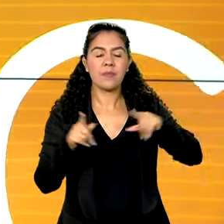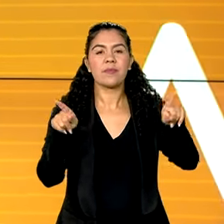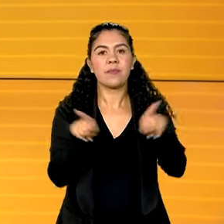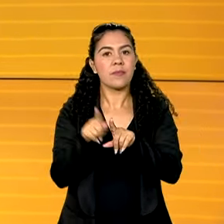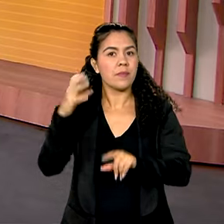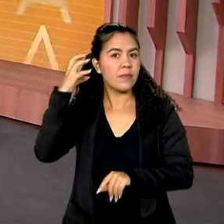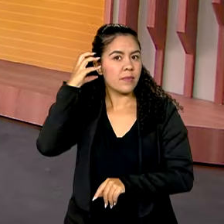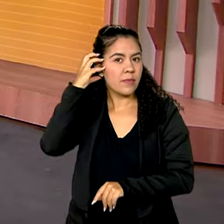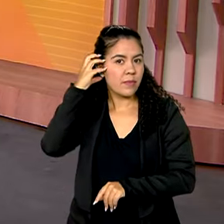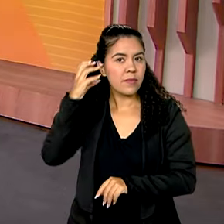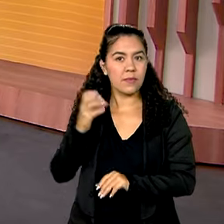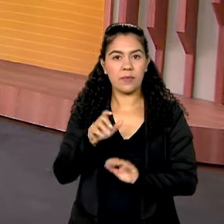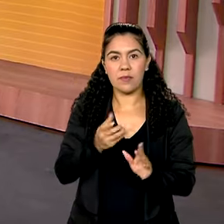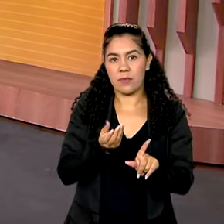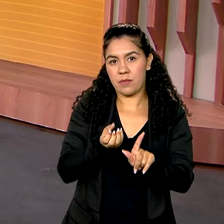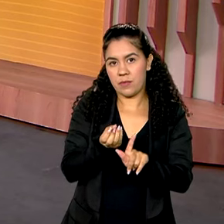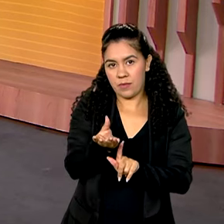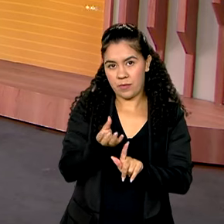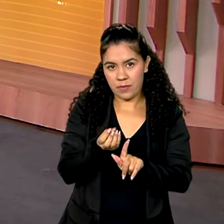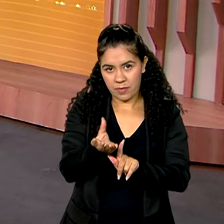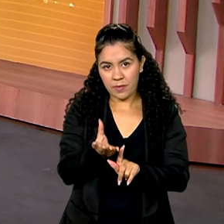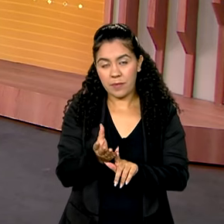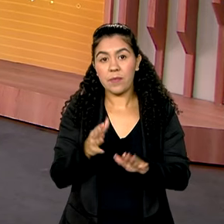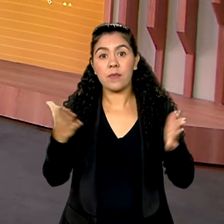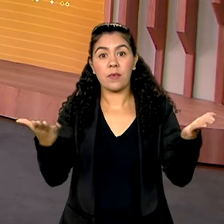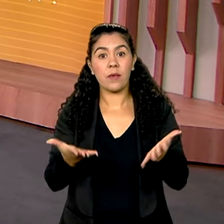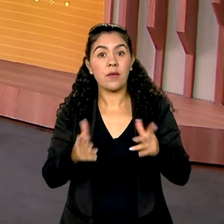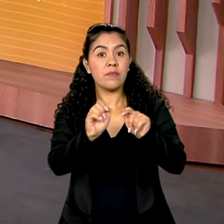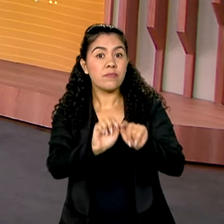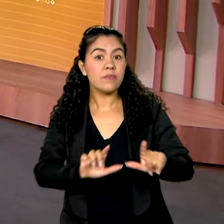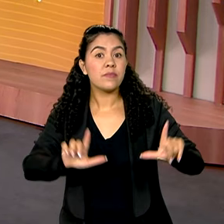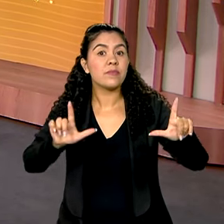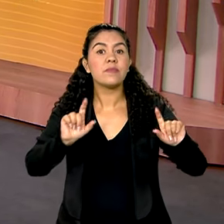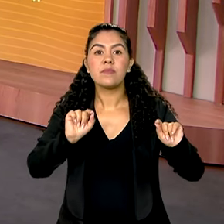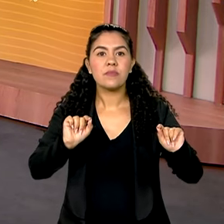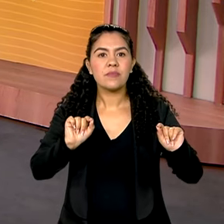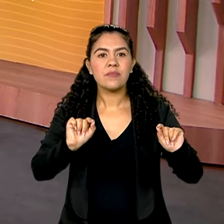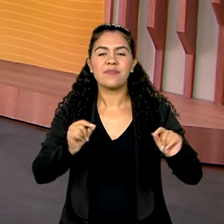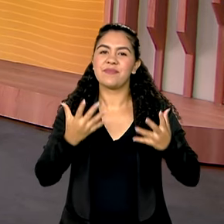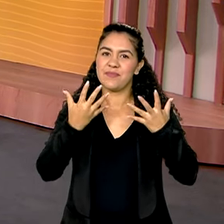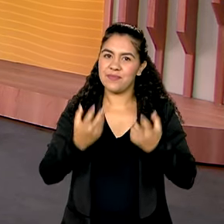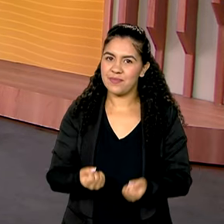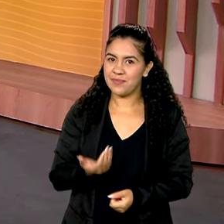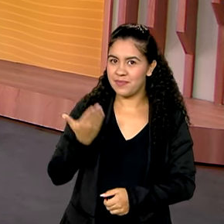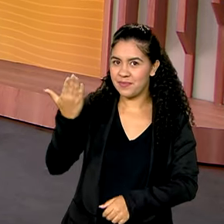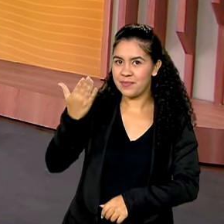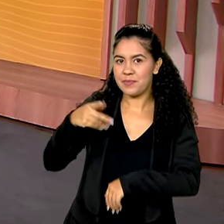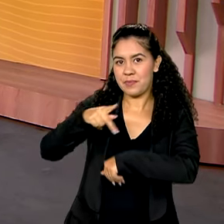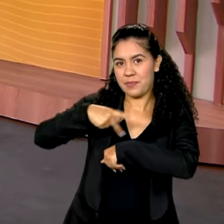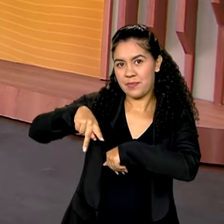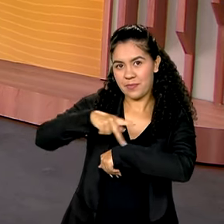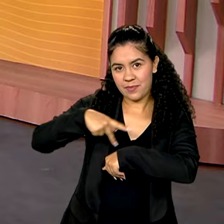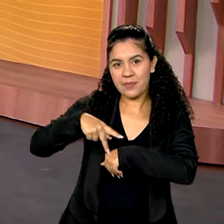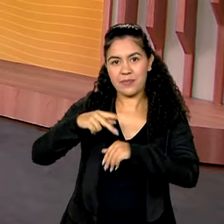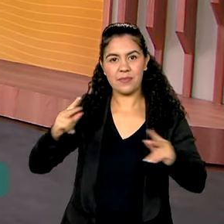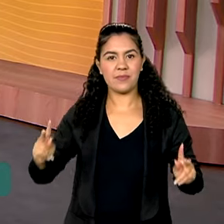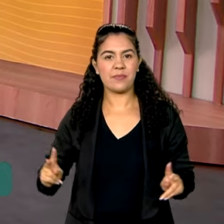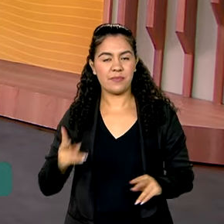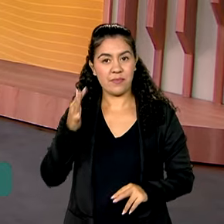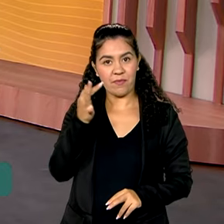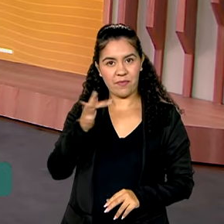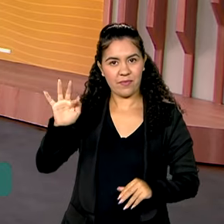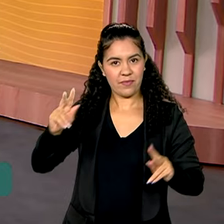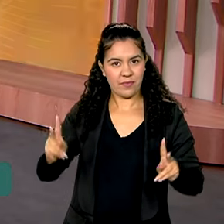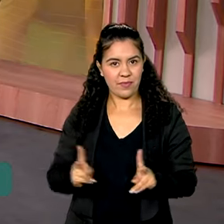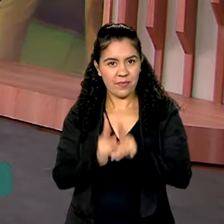GOV. E a gente abre a edição de hoje indo direto a Paris para saber do Brasil nos Jogos